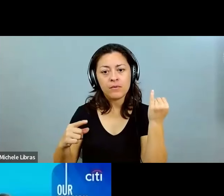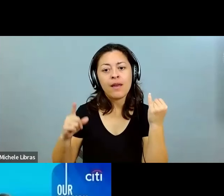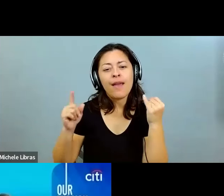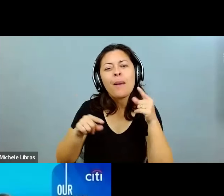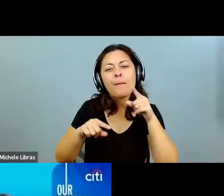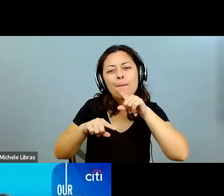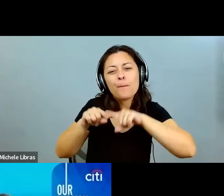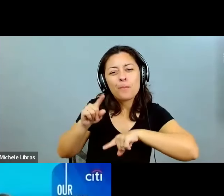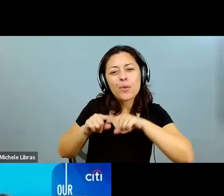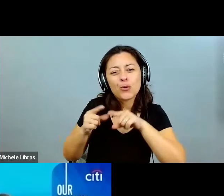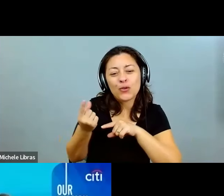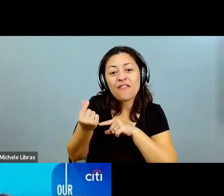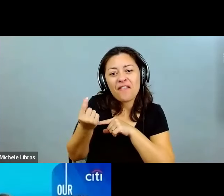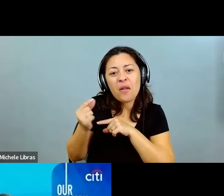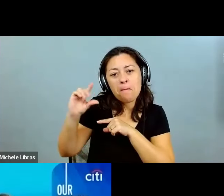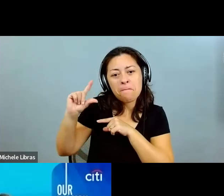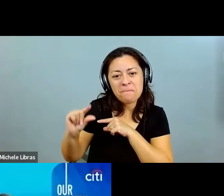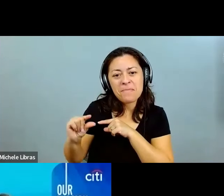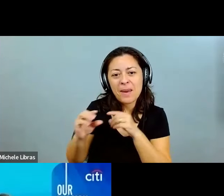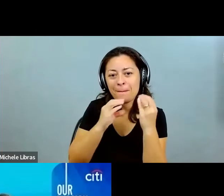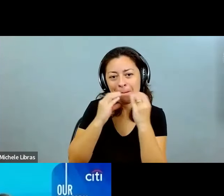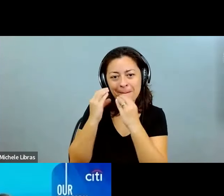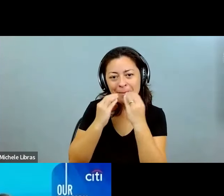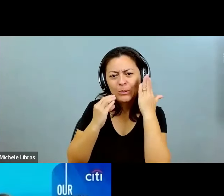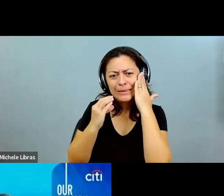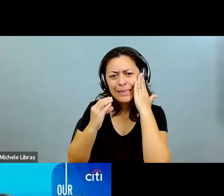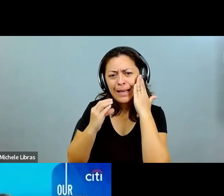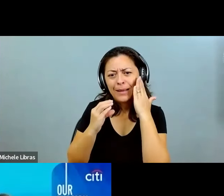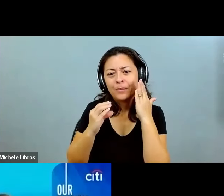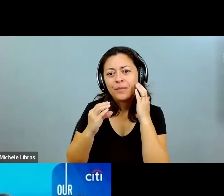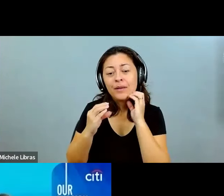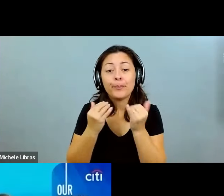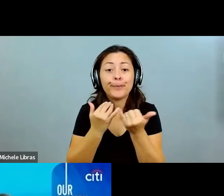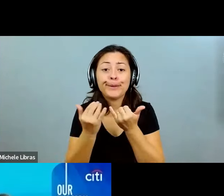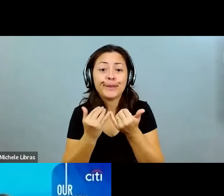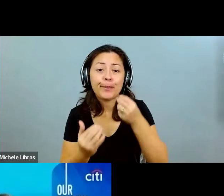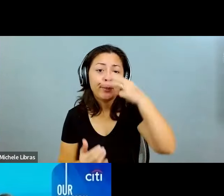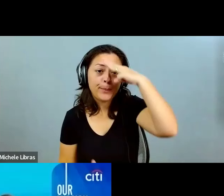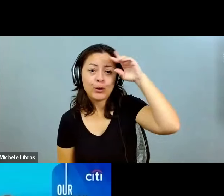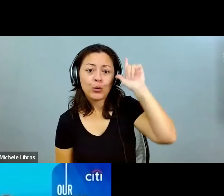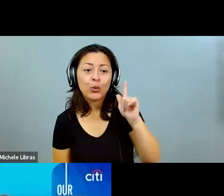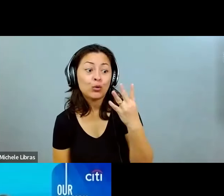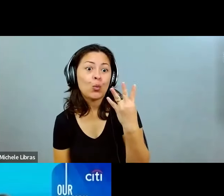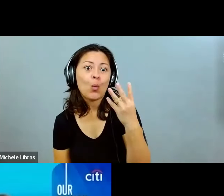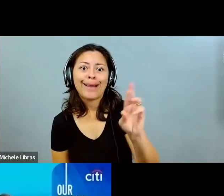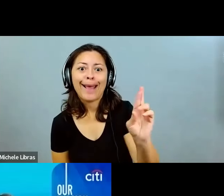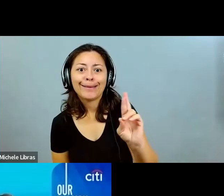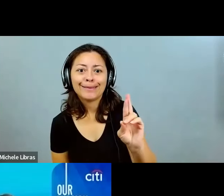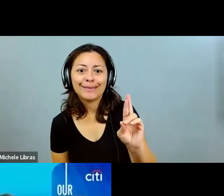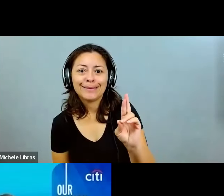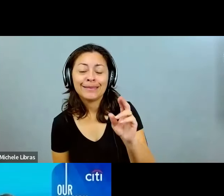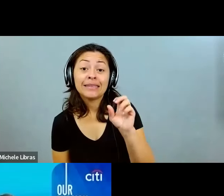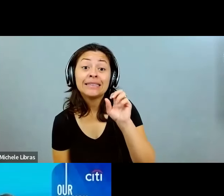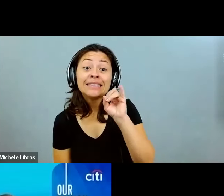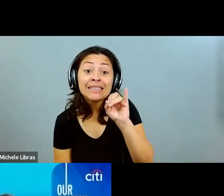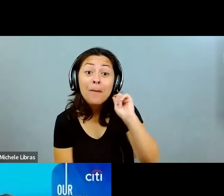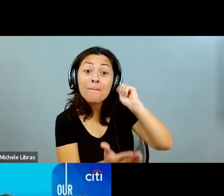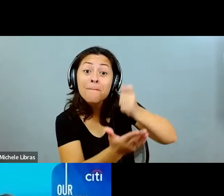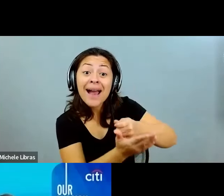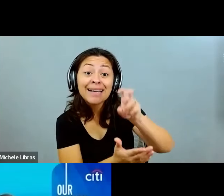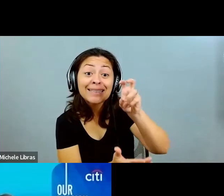então Eh o mho que vale no Mato Grosso R 40 Se tu pagar R 5 a mais de frete